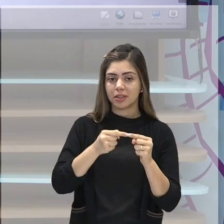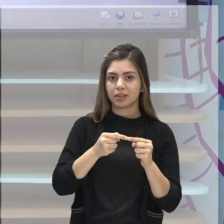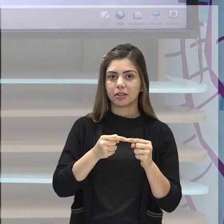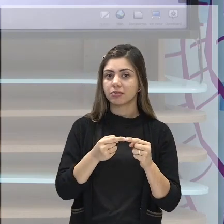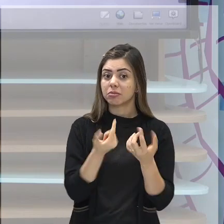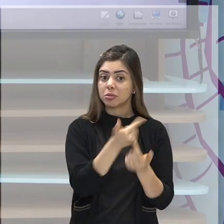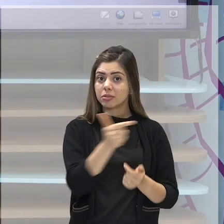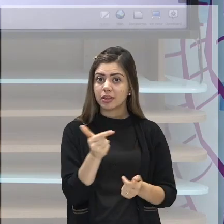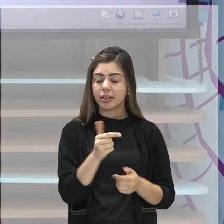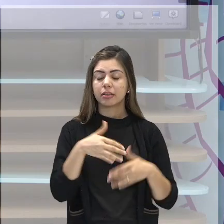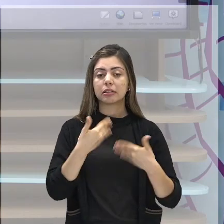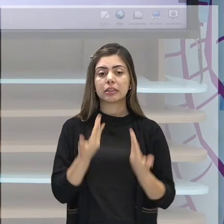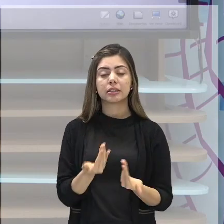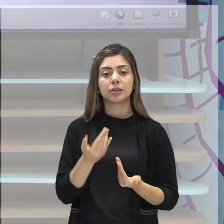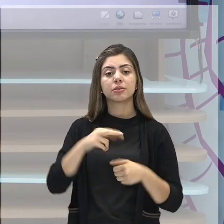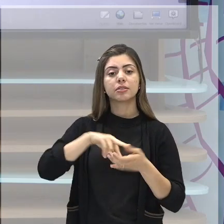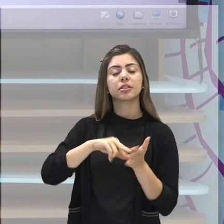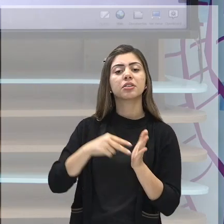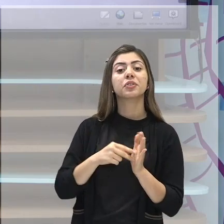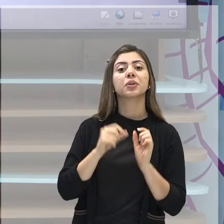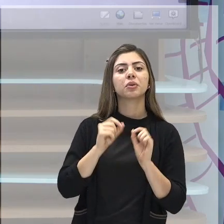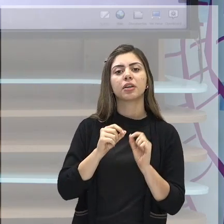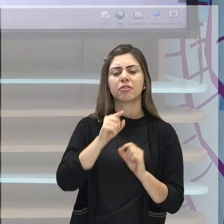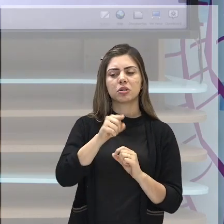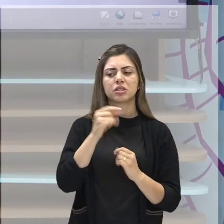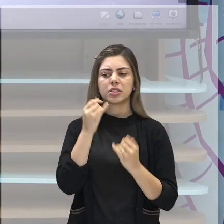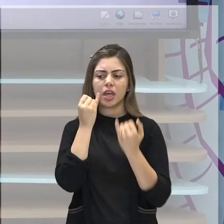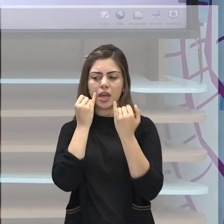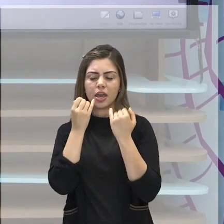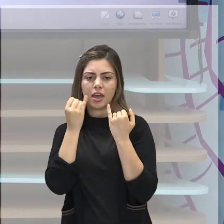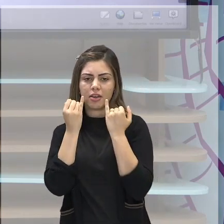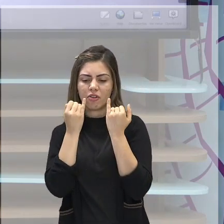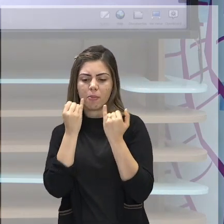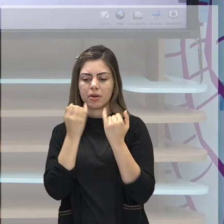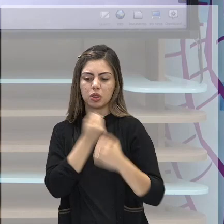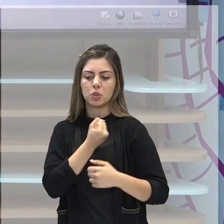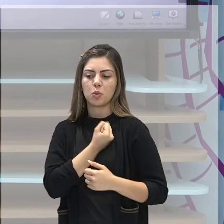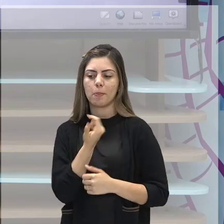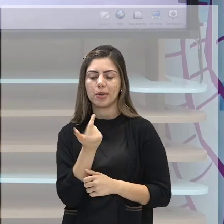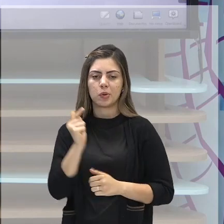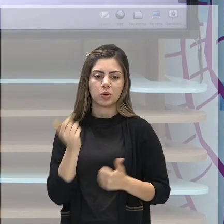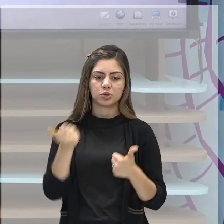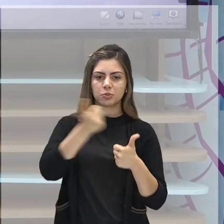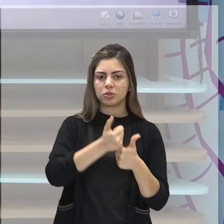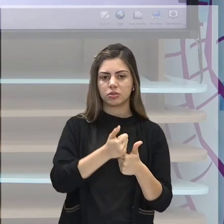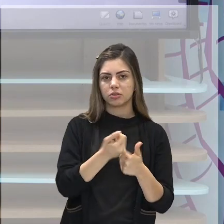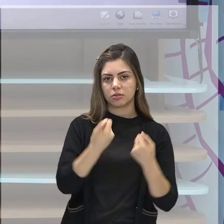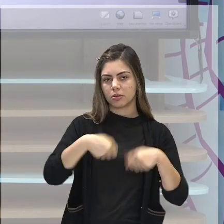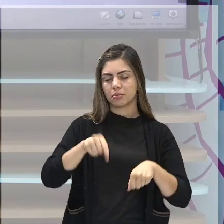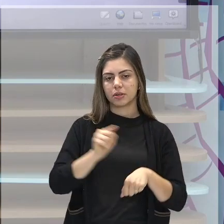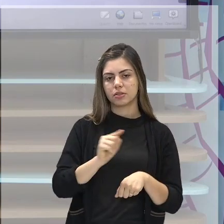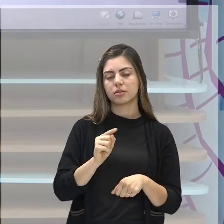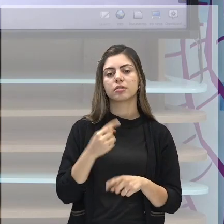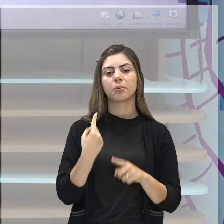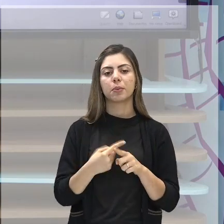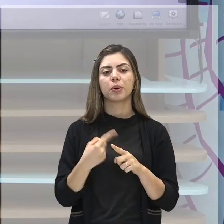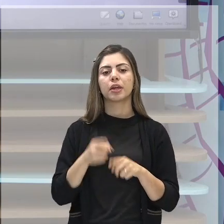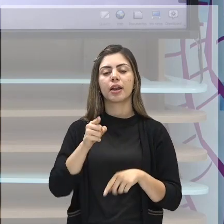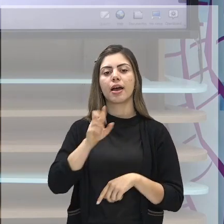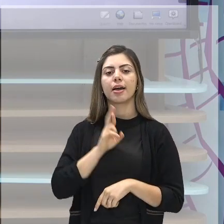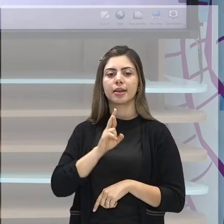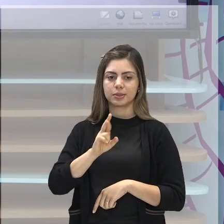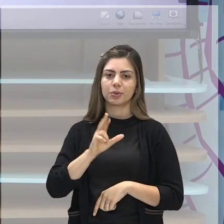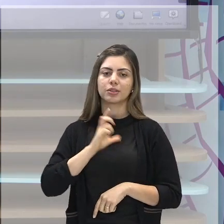indicado, significa que você não precisa substituir por nenhum valor. O resultado vai sair em